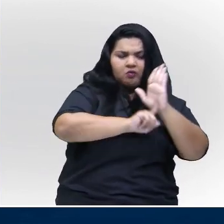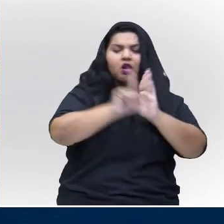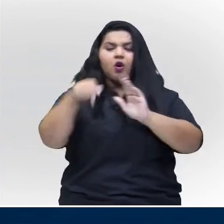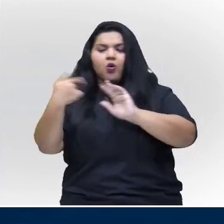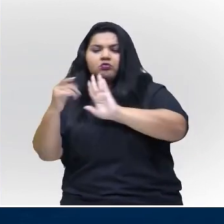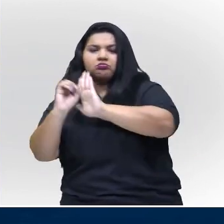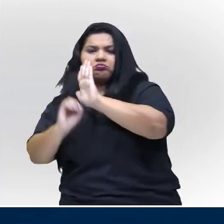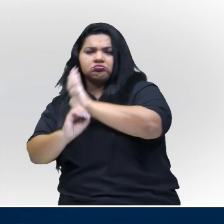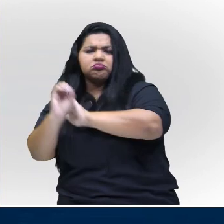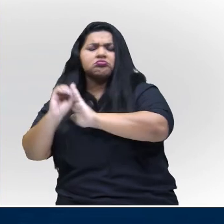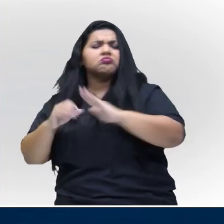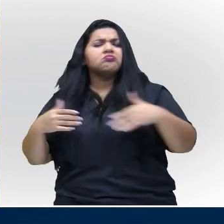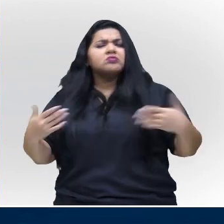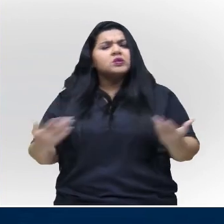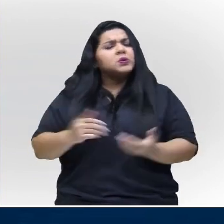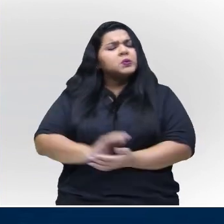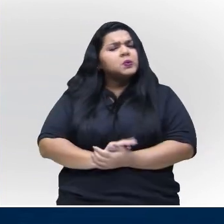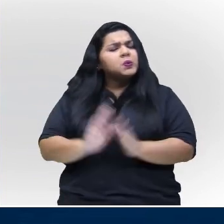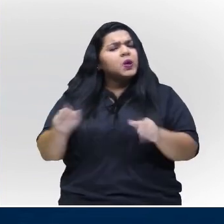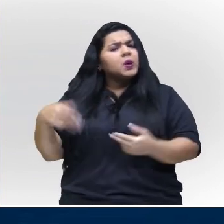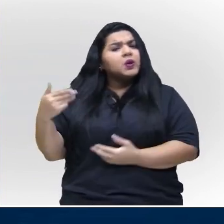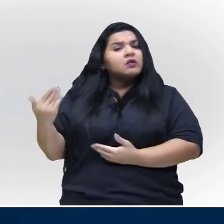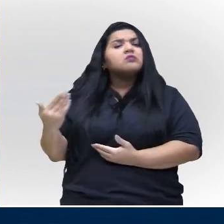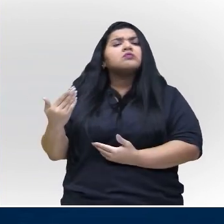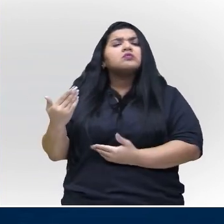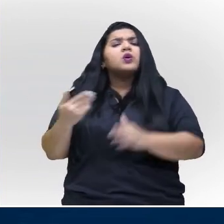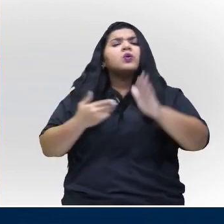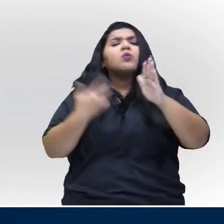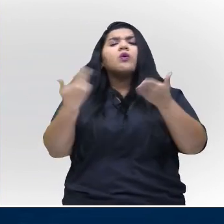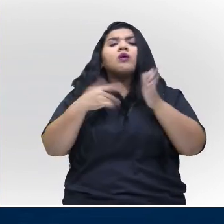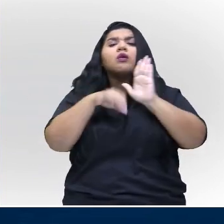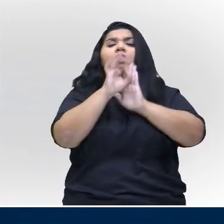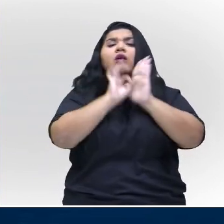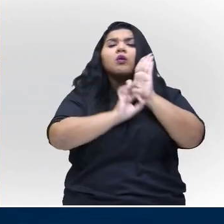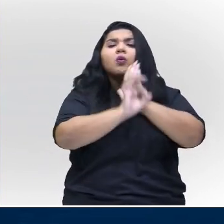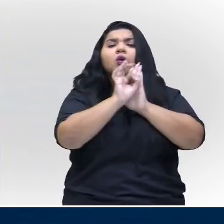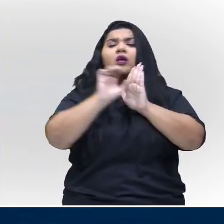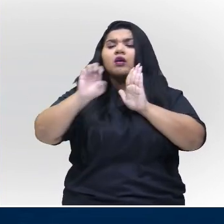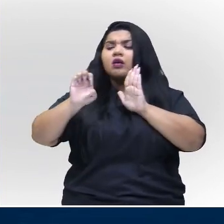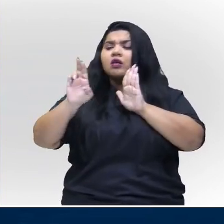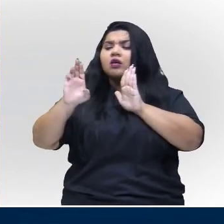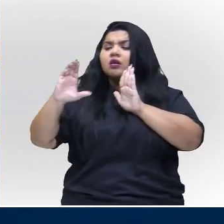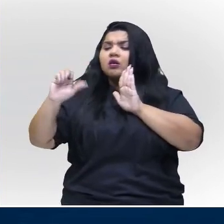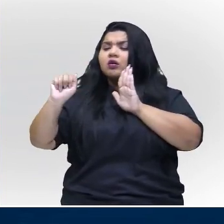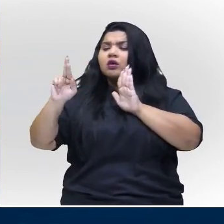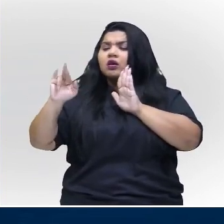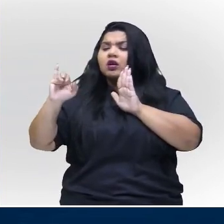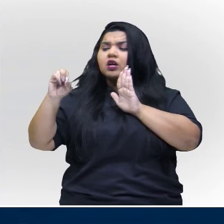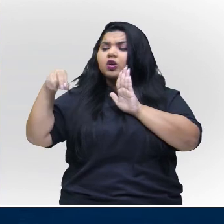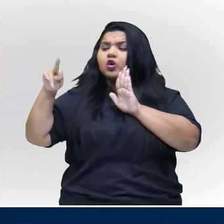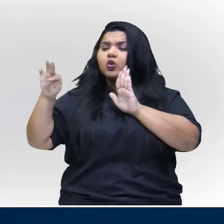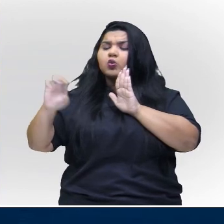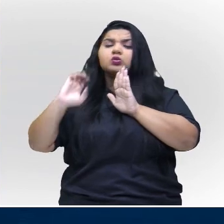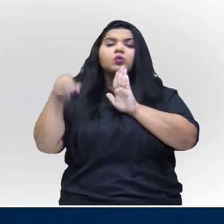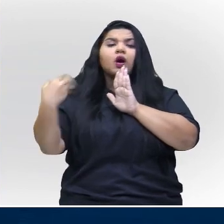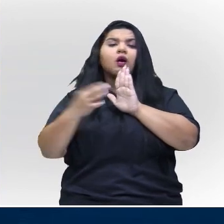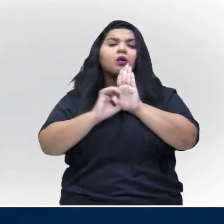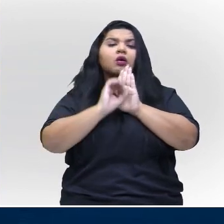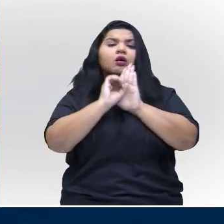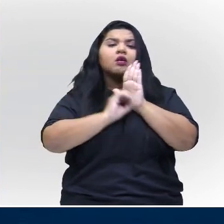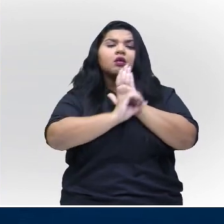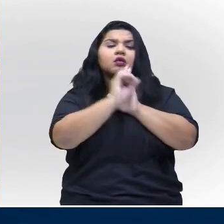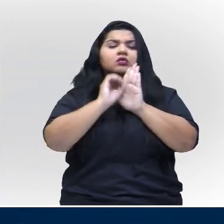eucariontes. Qual dessa célula aqui é a célula eucarionte, certo? Nós temos aqui, então, como exemplo de